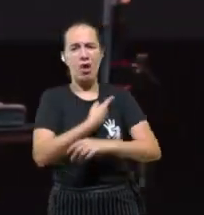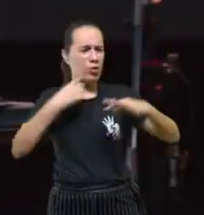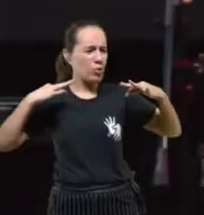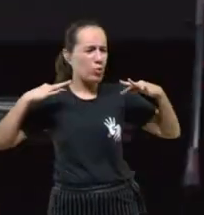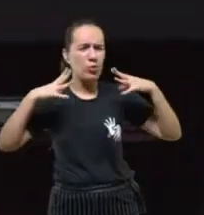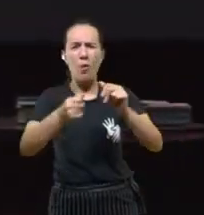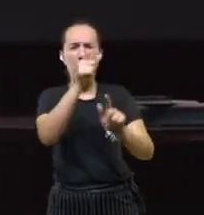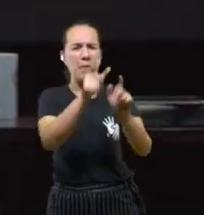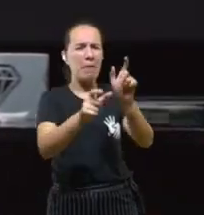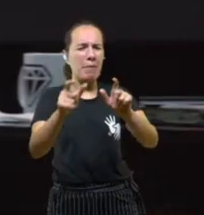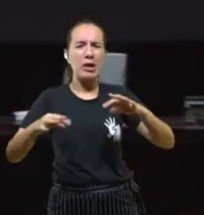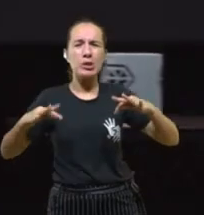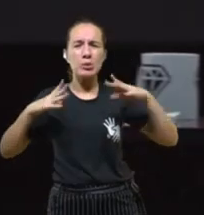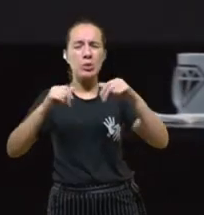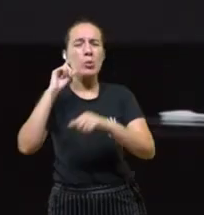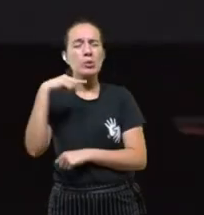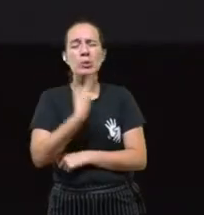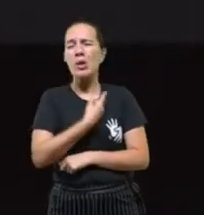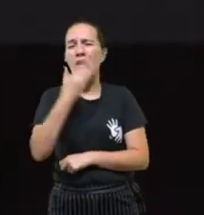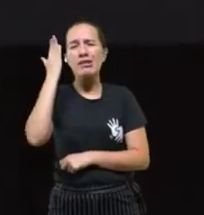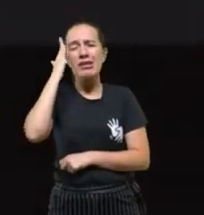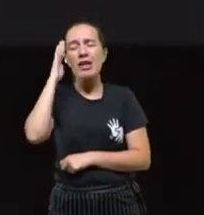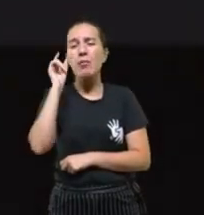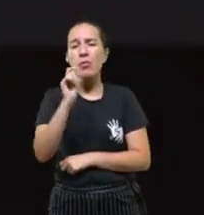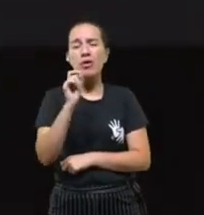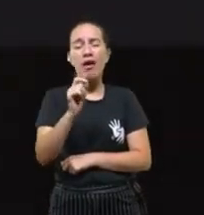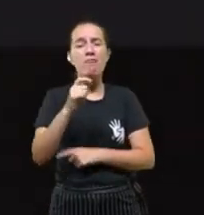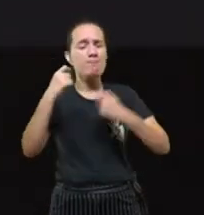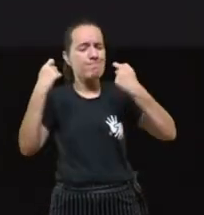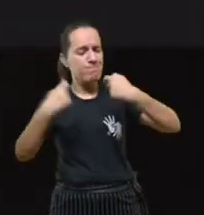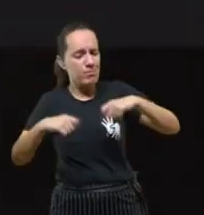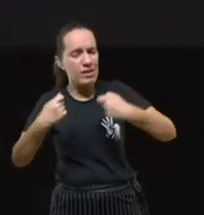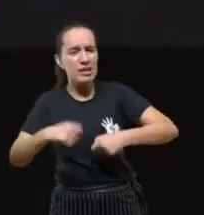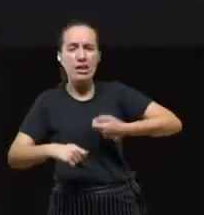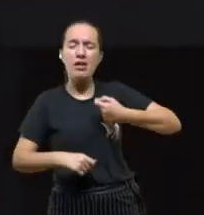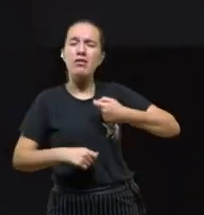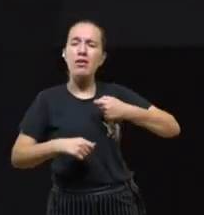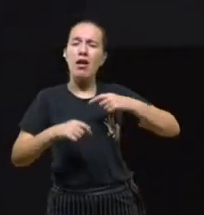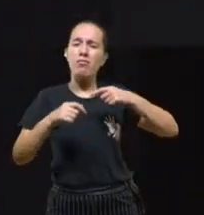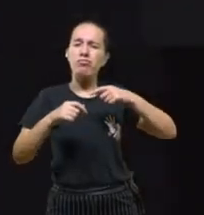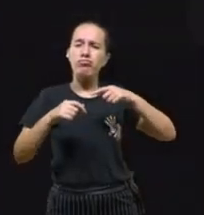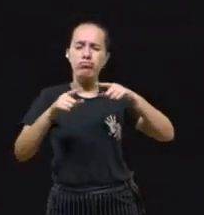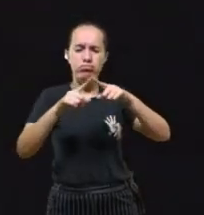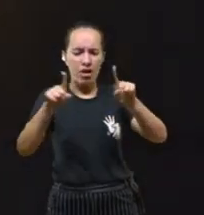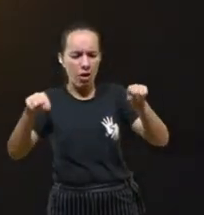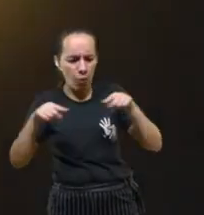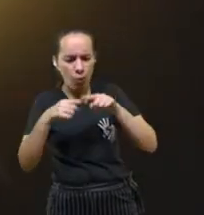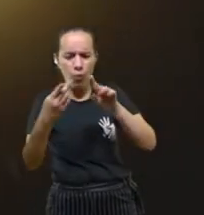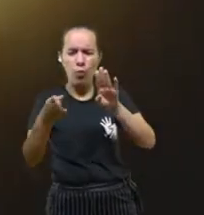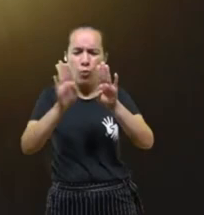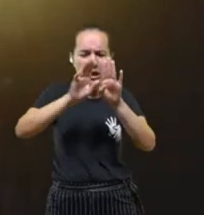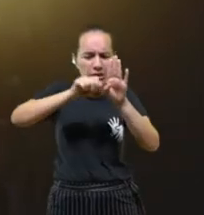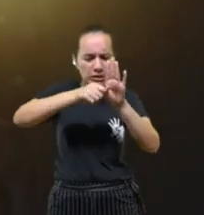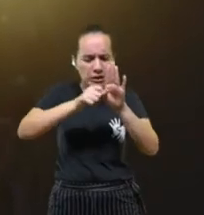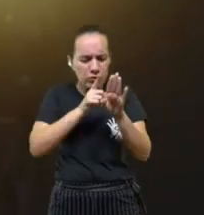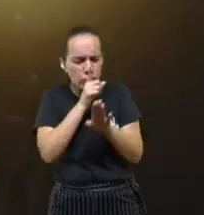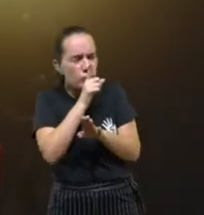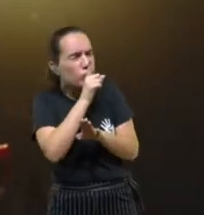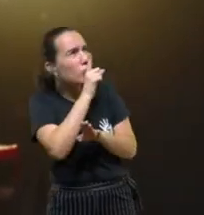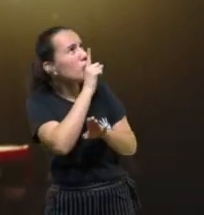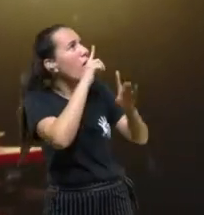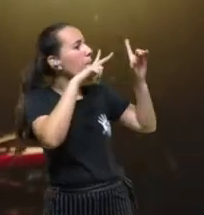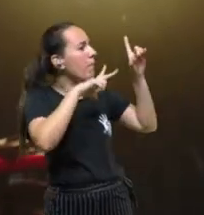aqui nós entendemos o princípio de ir no quartinho, fechar a porta e ter tempo com o Senhor.